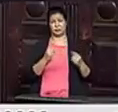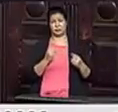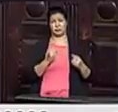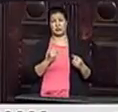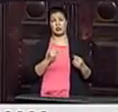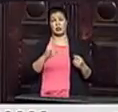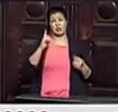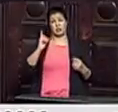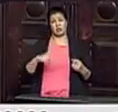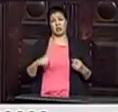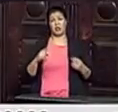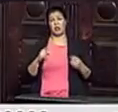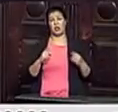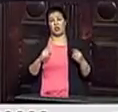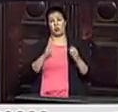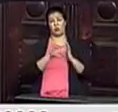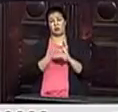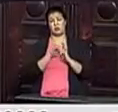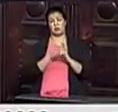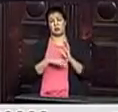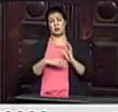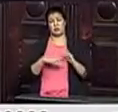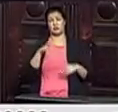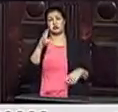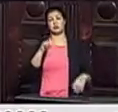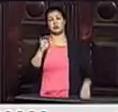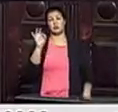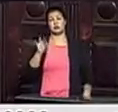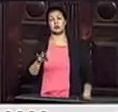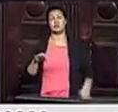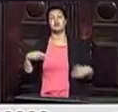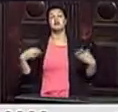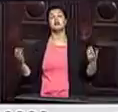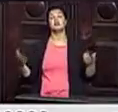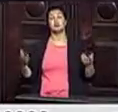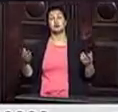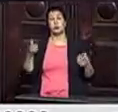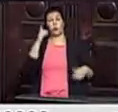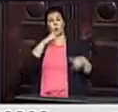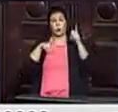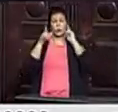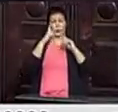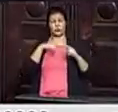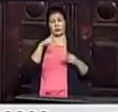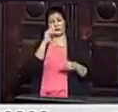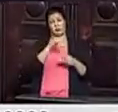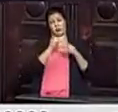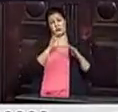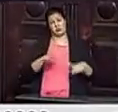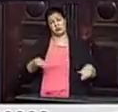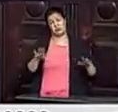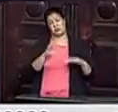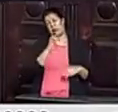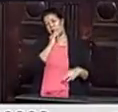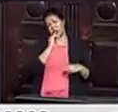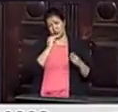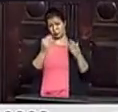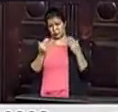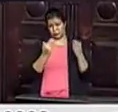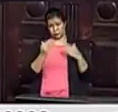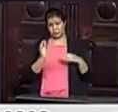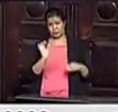para o parlamento. E os outros 50% concorreria com o voto de todos. Estou dando um exemplo